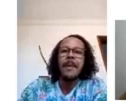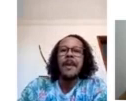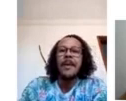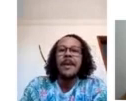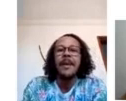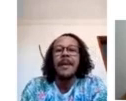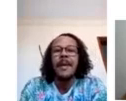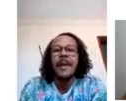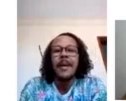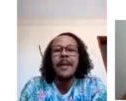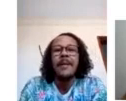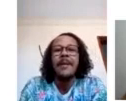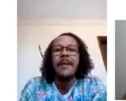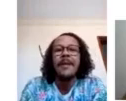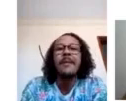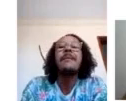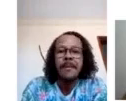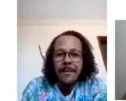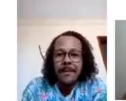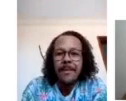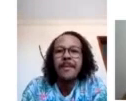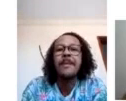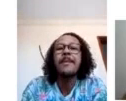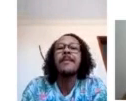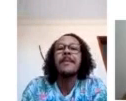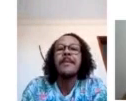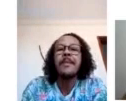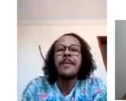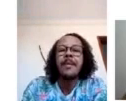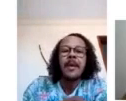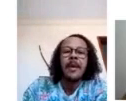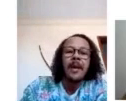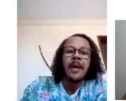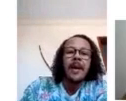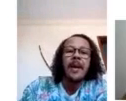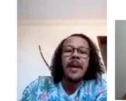Alexandre. Olá, professor Manuel. Só me esclareça qual é a escola, por favor.